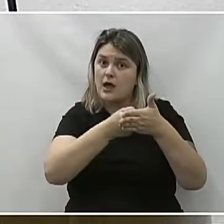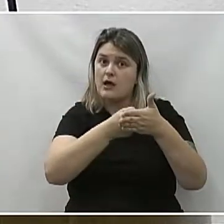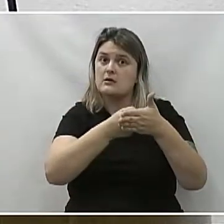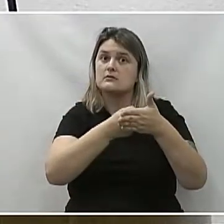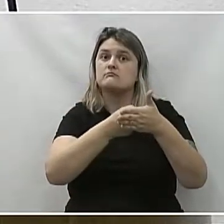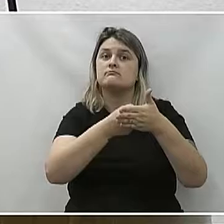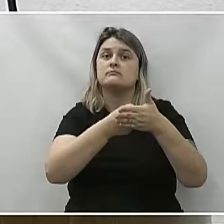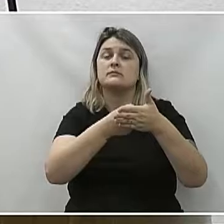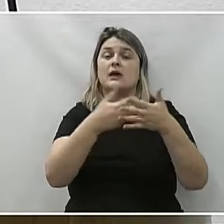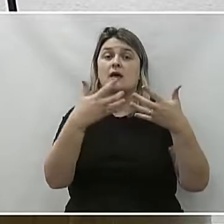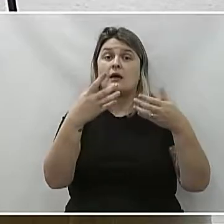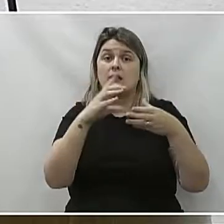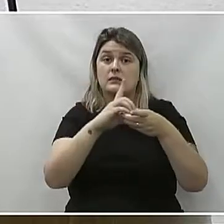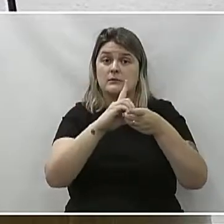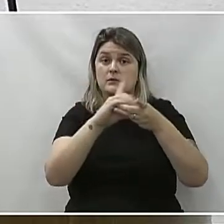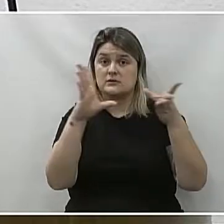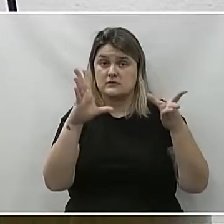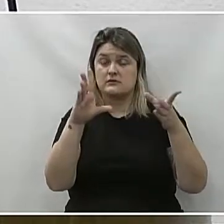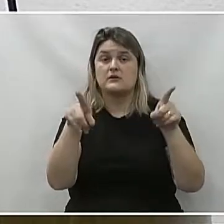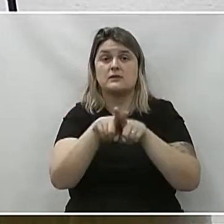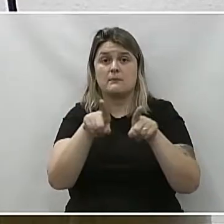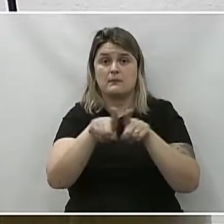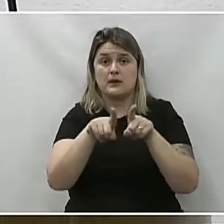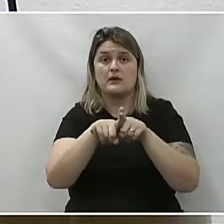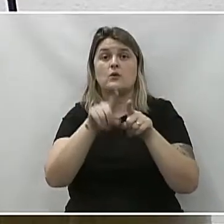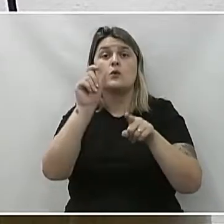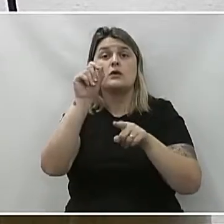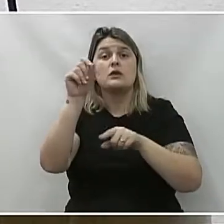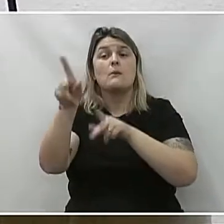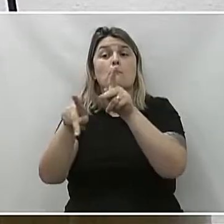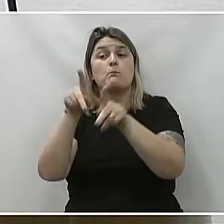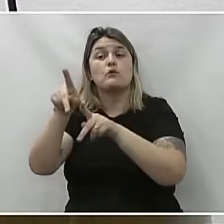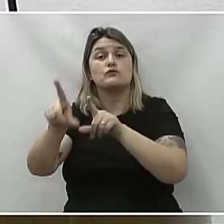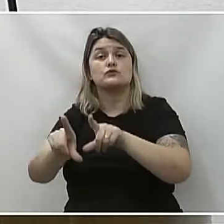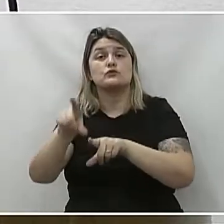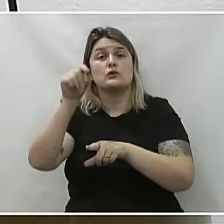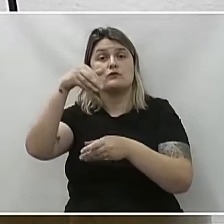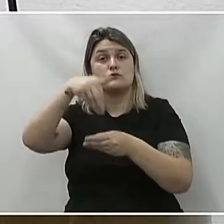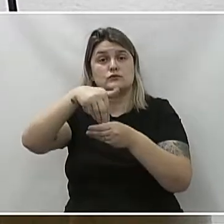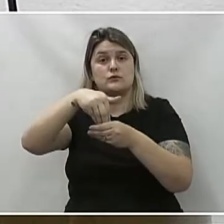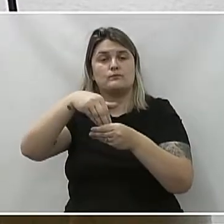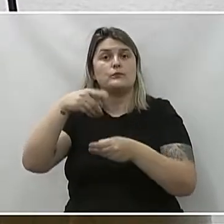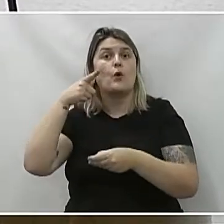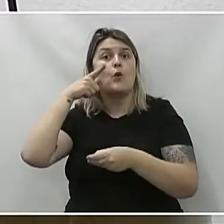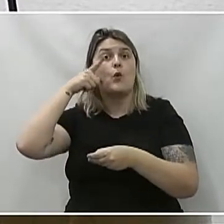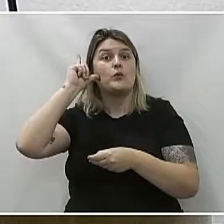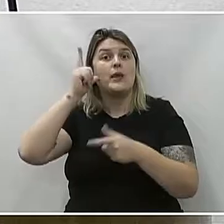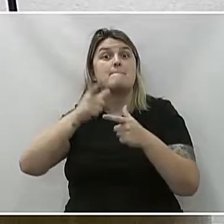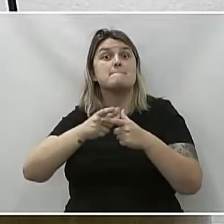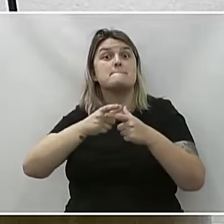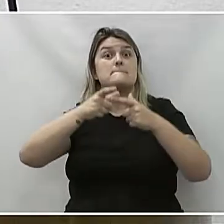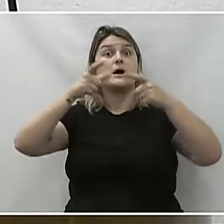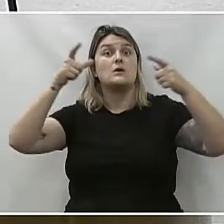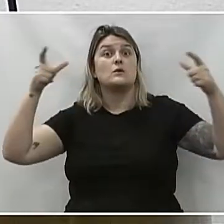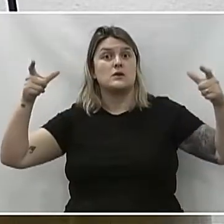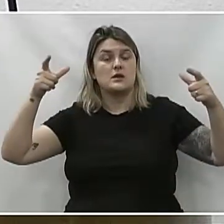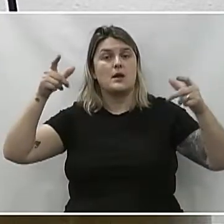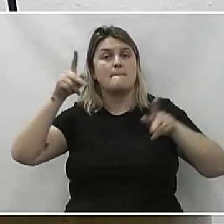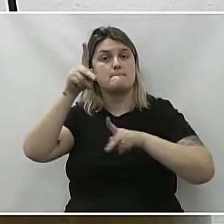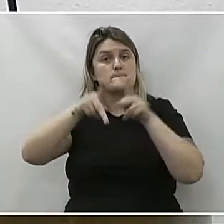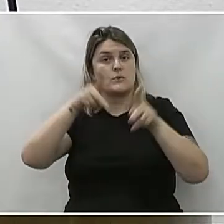a democracia e o resultado que veio das urnas. Ontem, a maioria dos brasileiros e